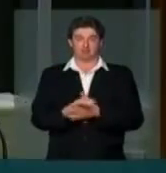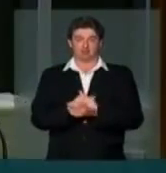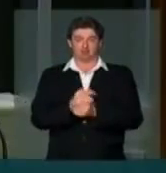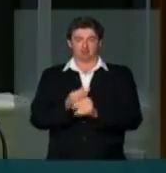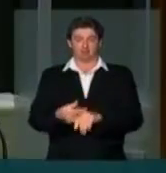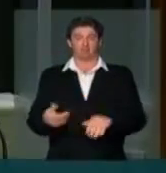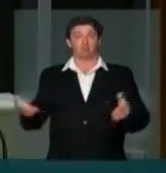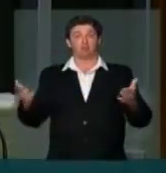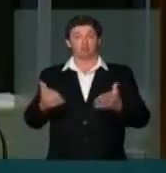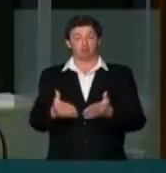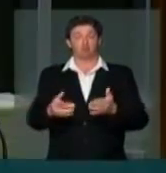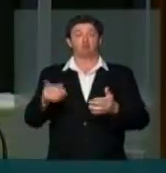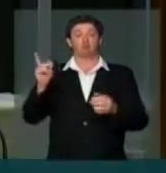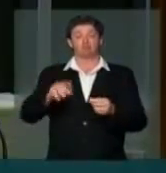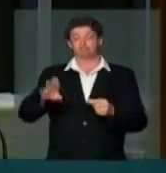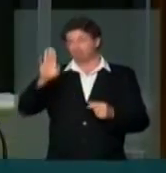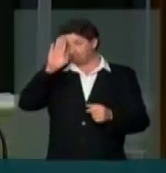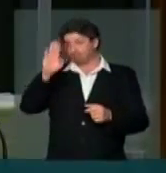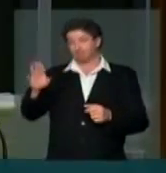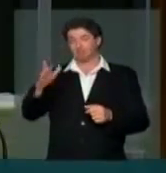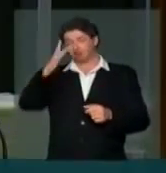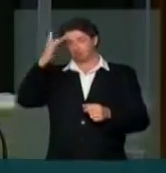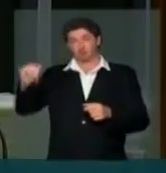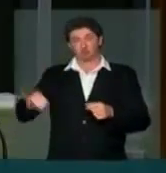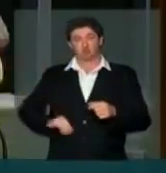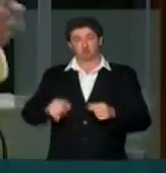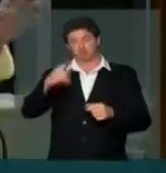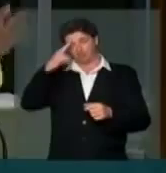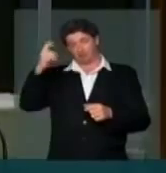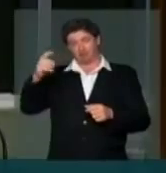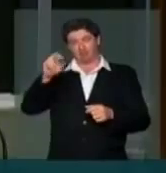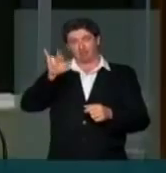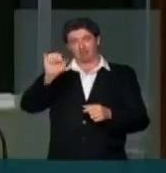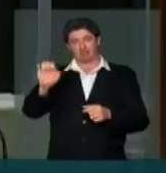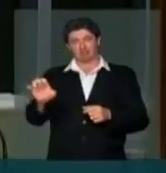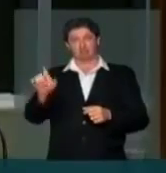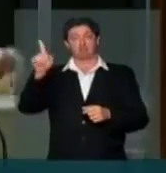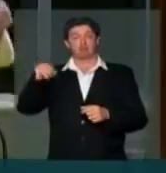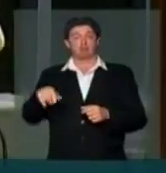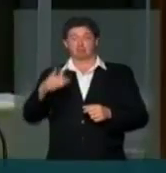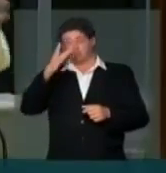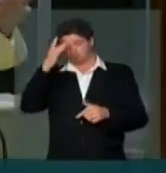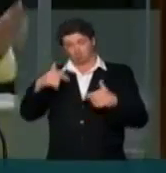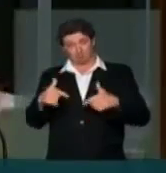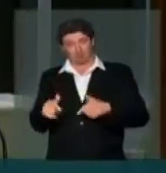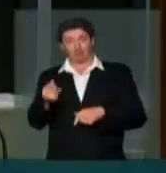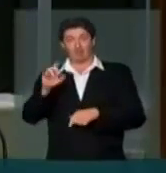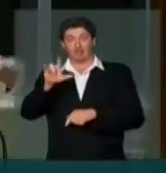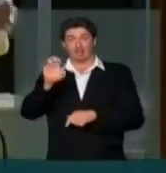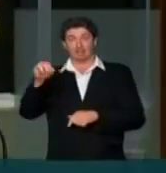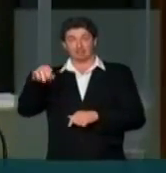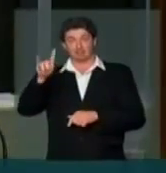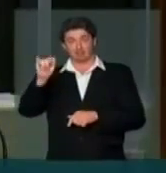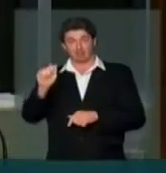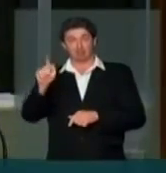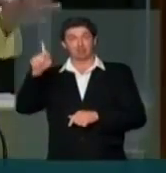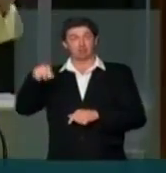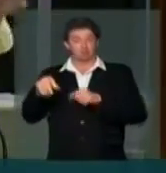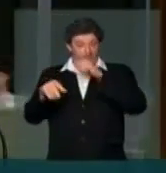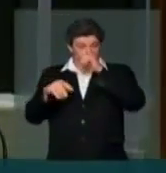que hoje são as principais vítimas da crise, que são os trabalhadores, que são a classe média, que são